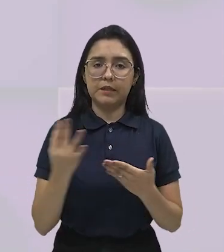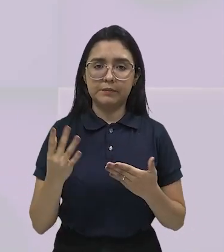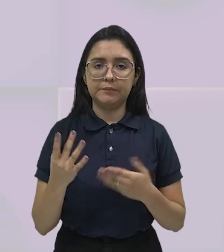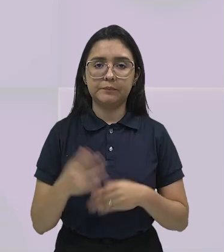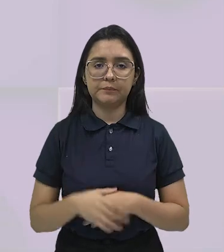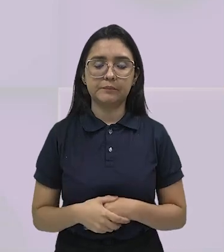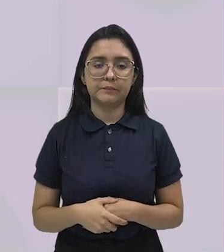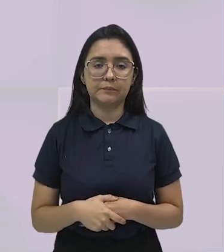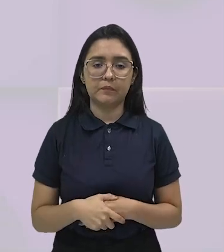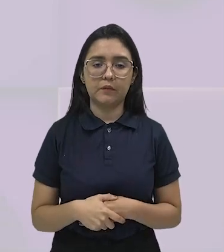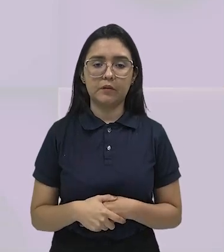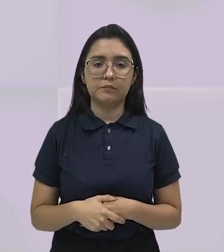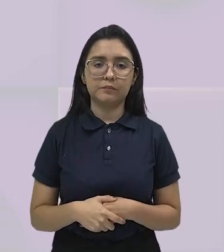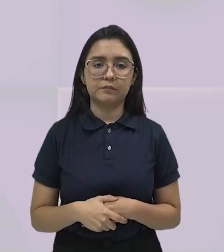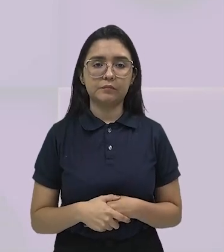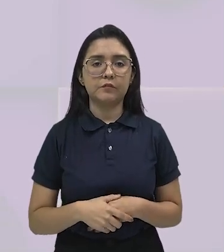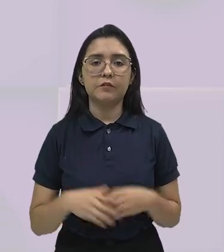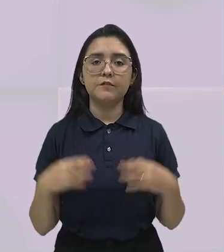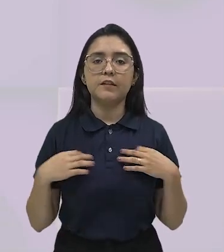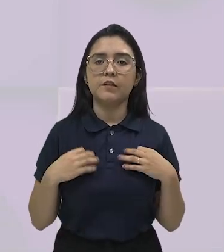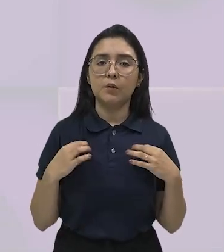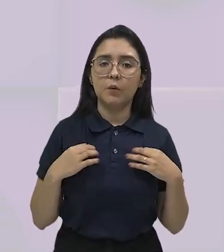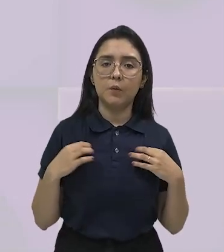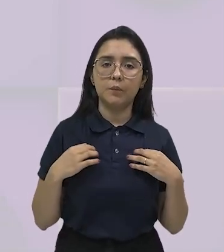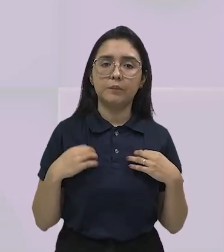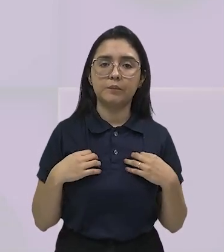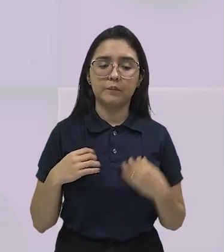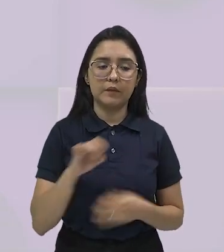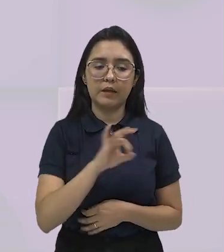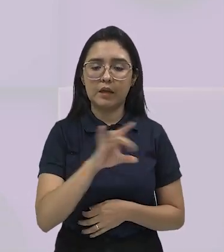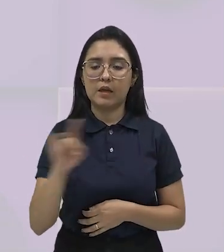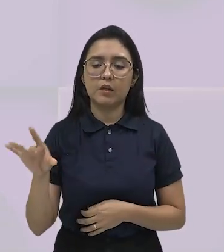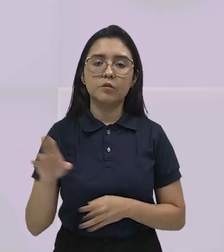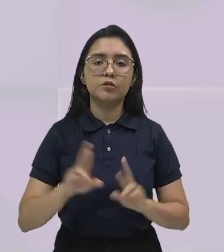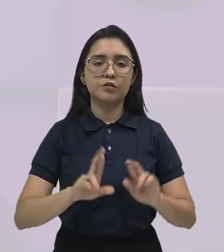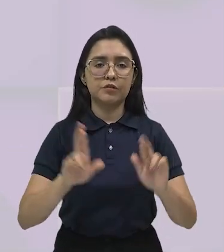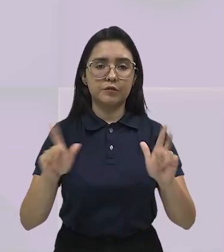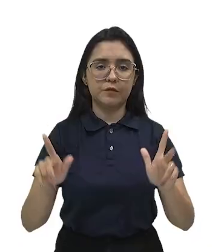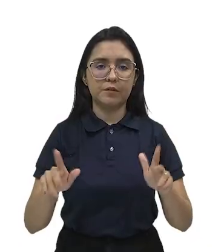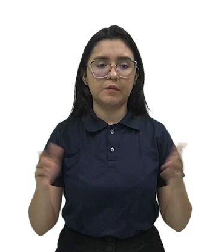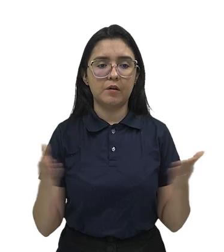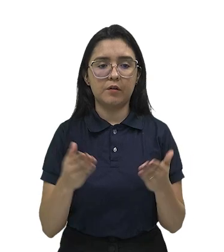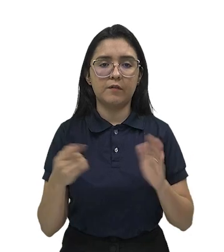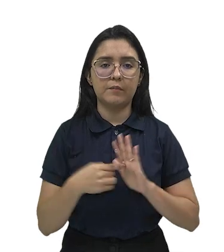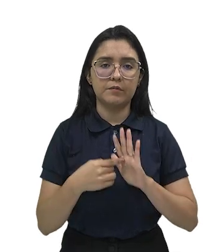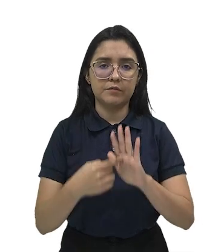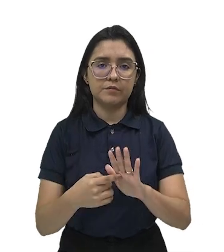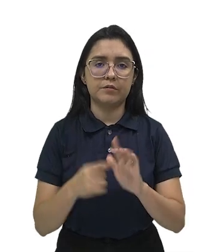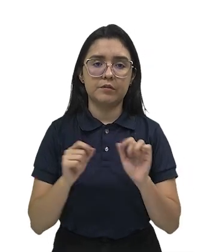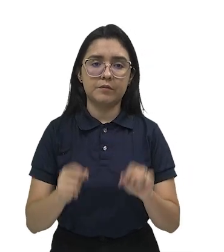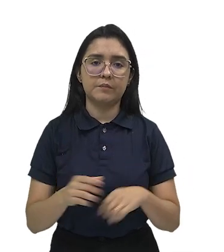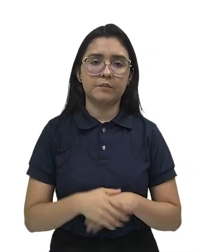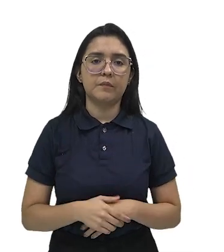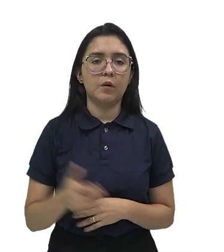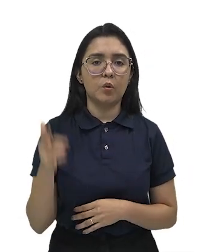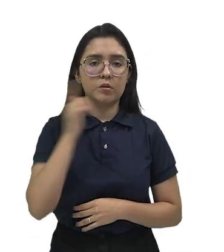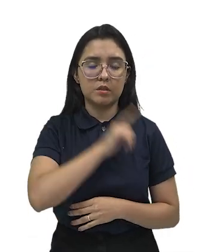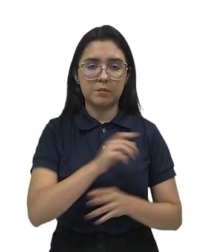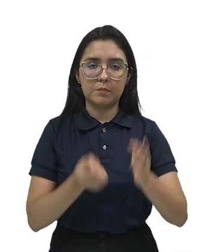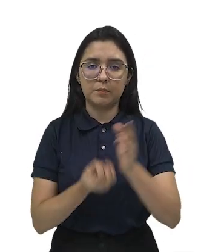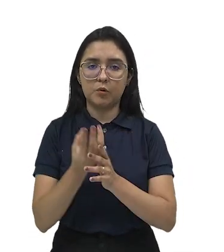ter vários suéteres, cada um mais bonito do que o outro. Vamos ajudar a Richard a conseguir esse